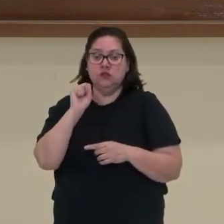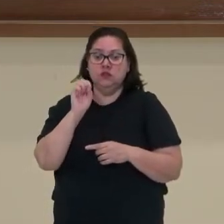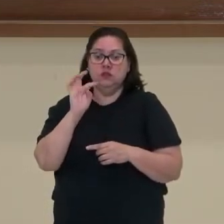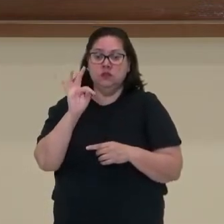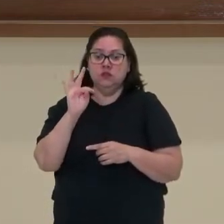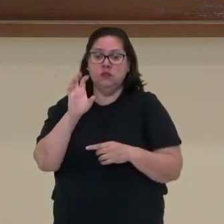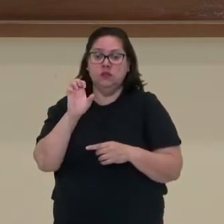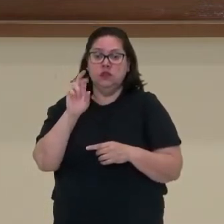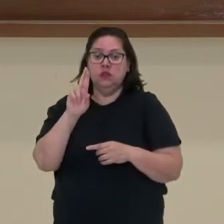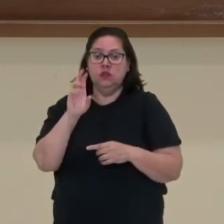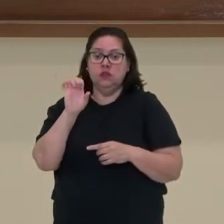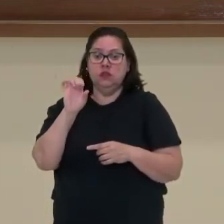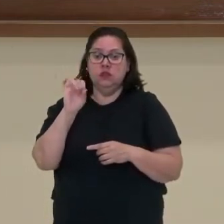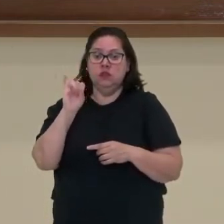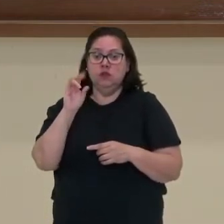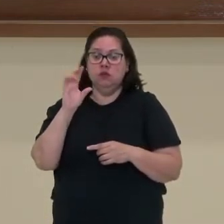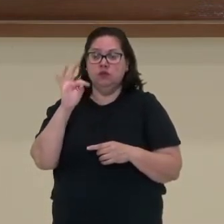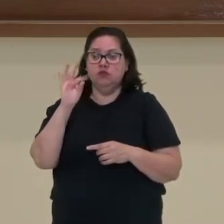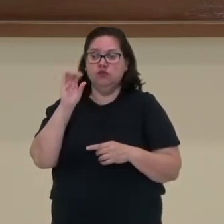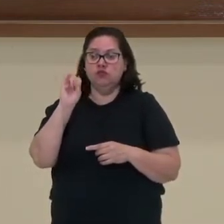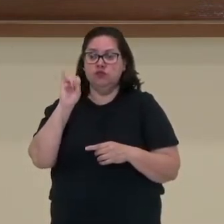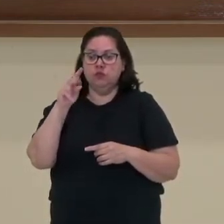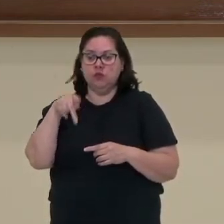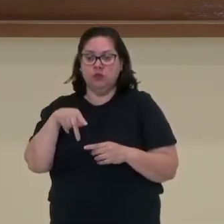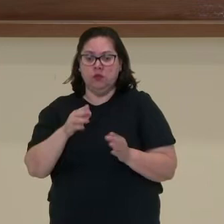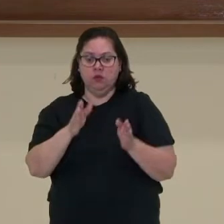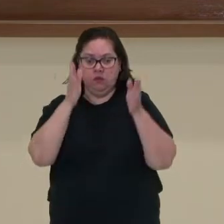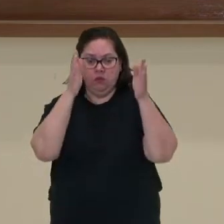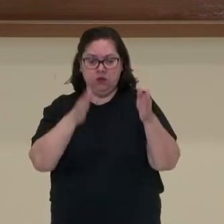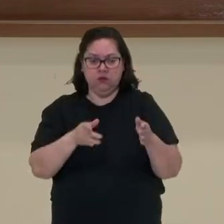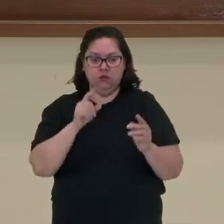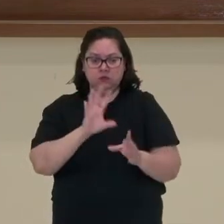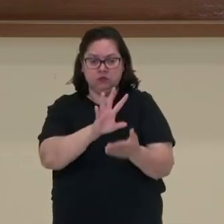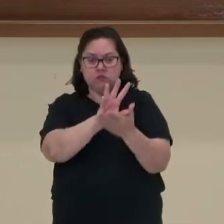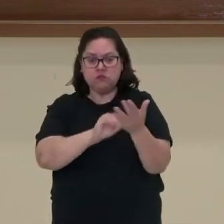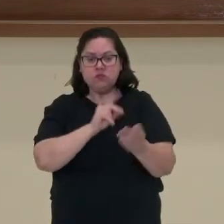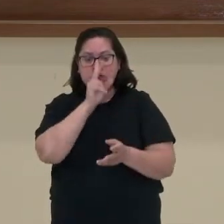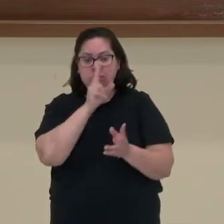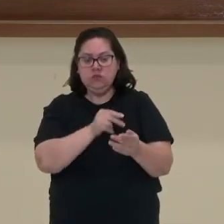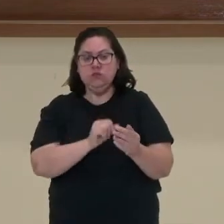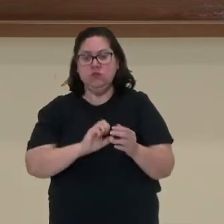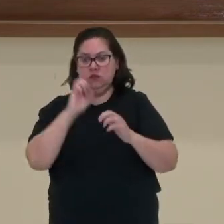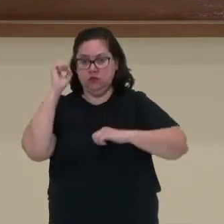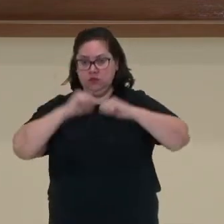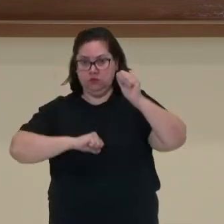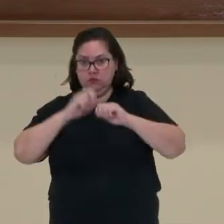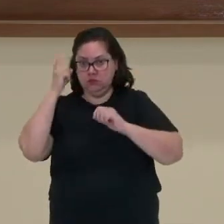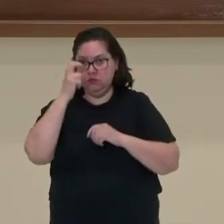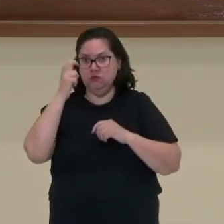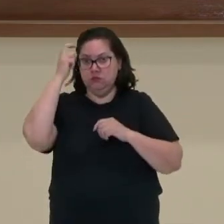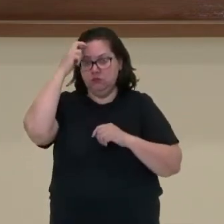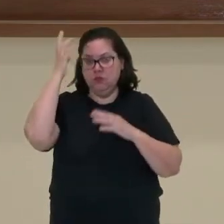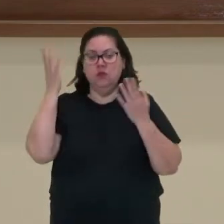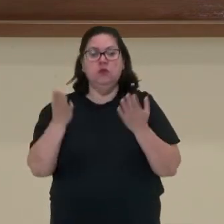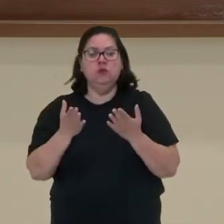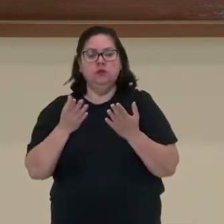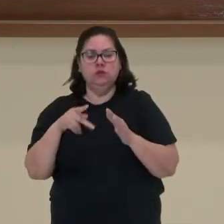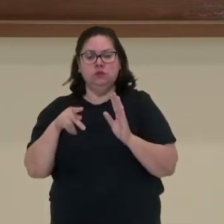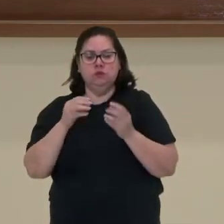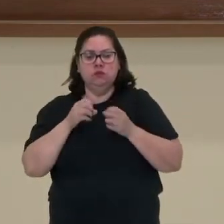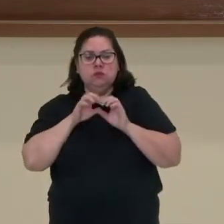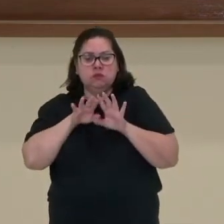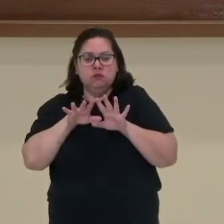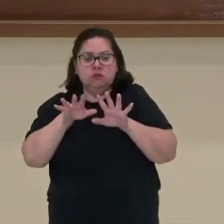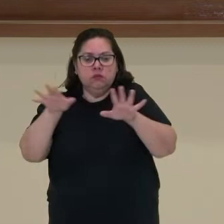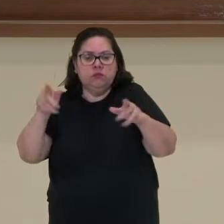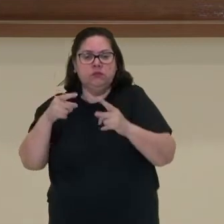estereótipo é quando você tem uma forma que tem que se tornar padrão, porque a indústria cultural, que é aquela indústria que vai propagar